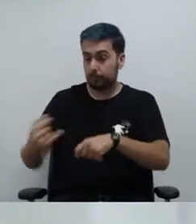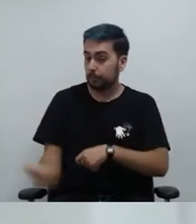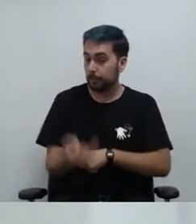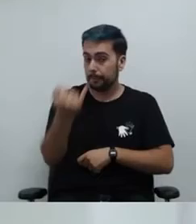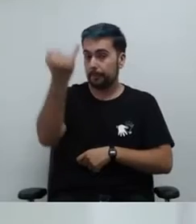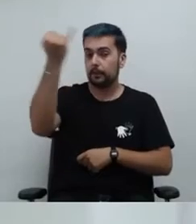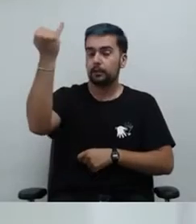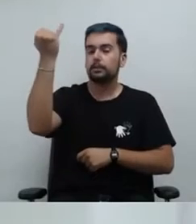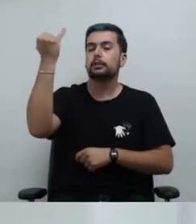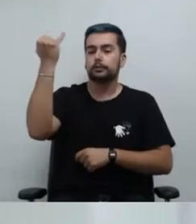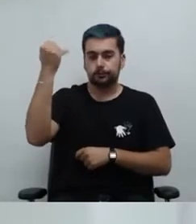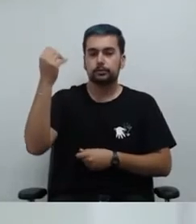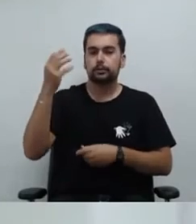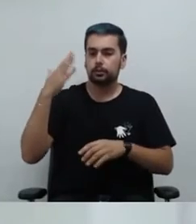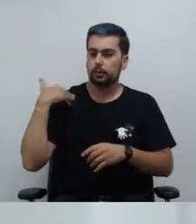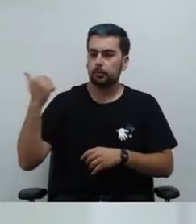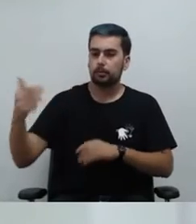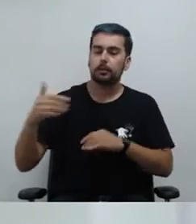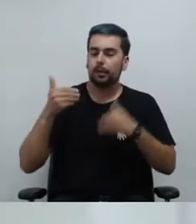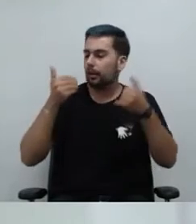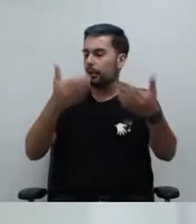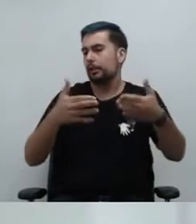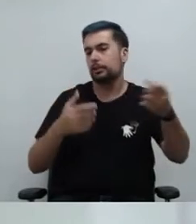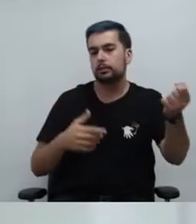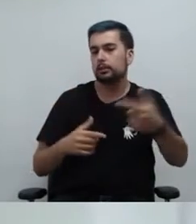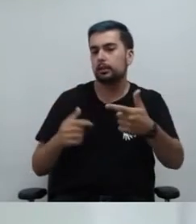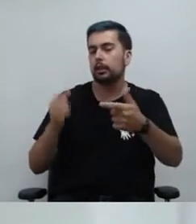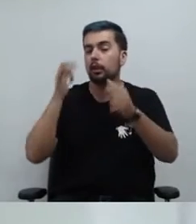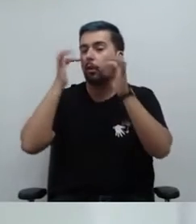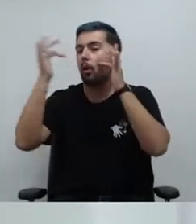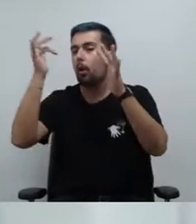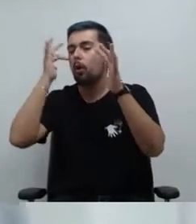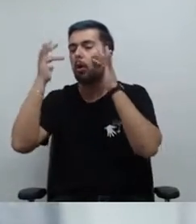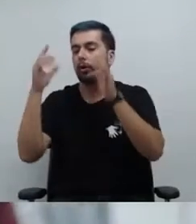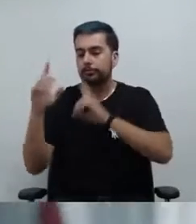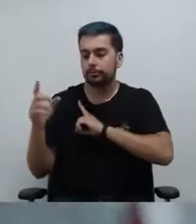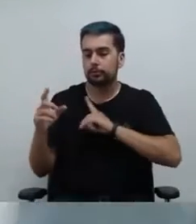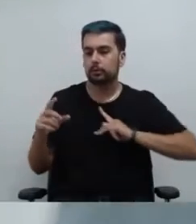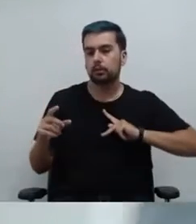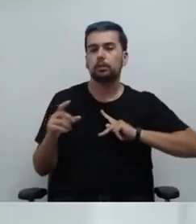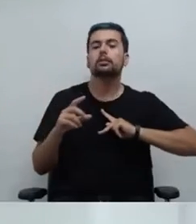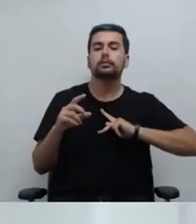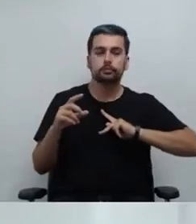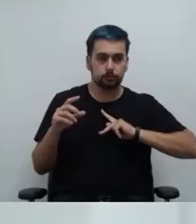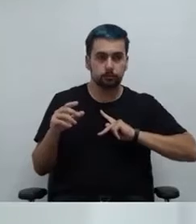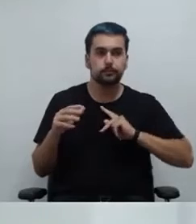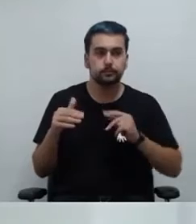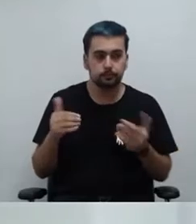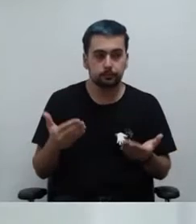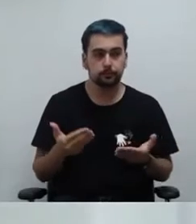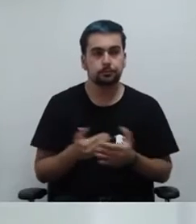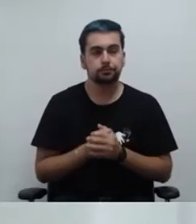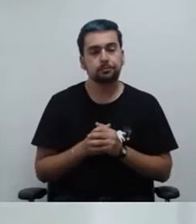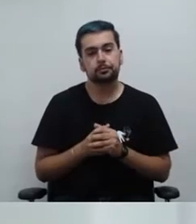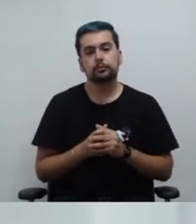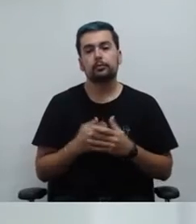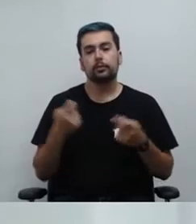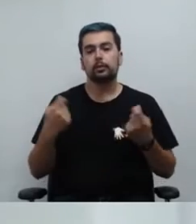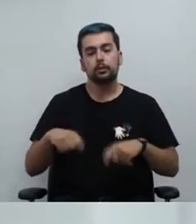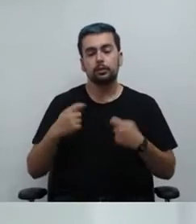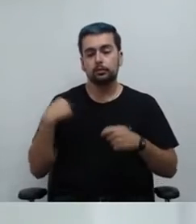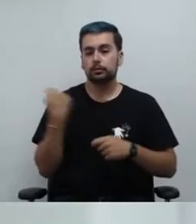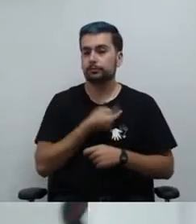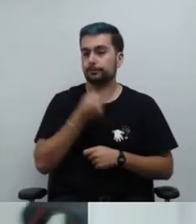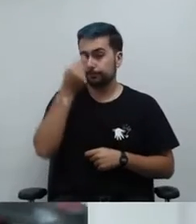importância dessa nomeação vai para muito além da realização de um sonho de se tornar defensor ou defensora pública. É preciso que tenhamos